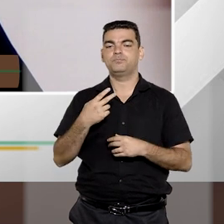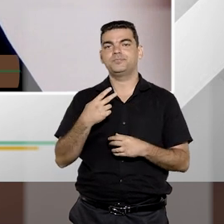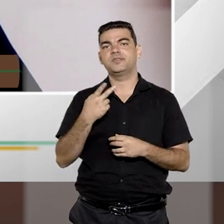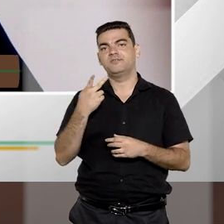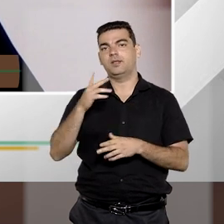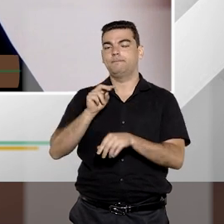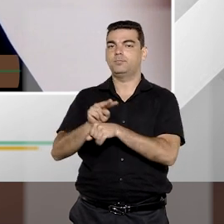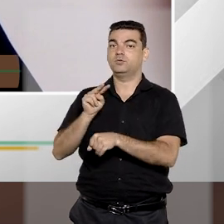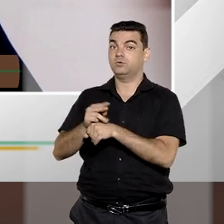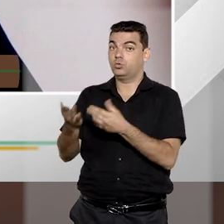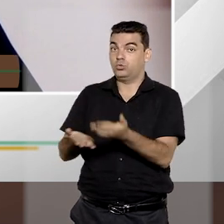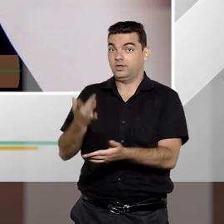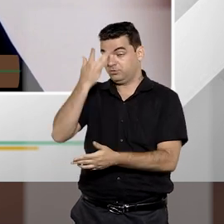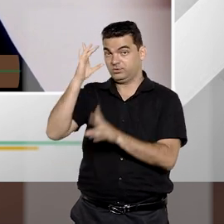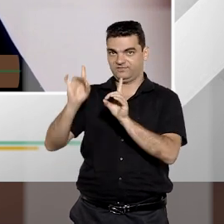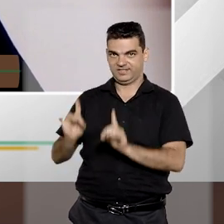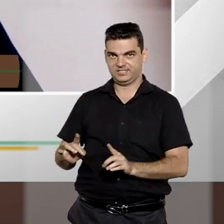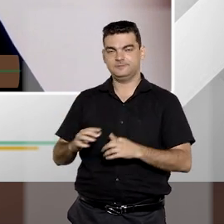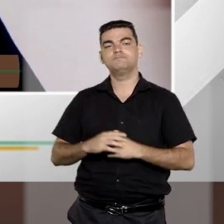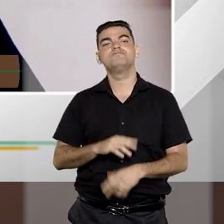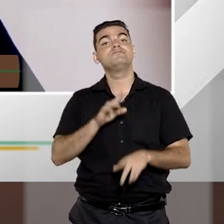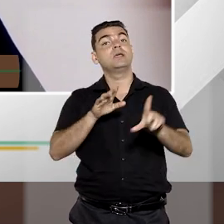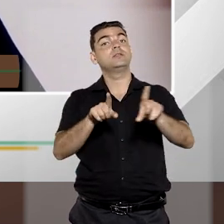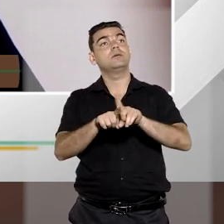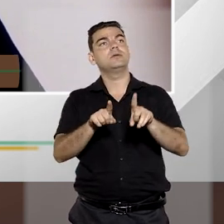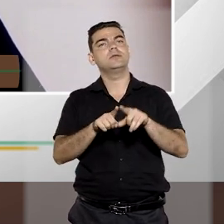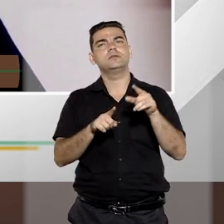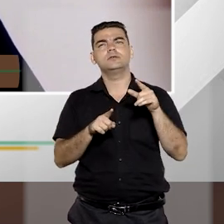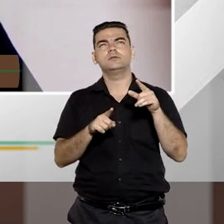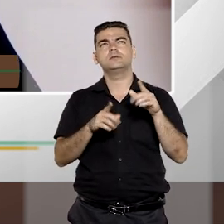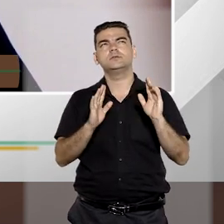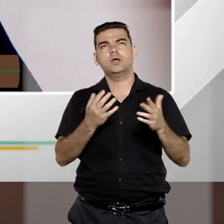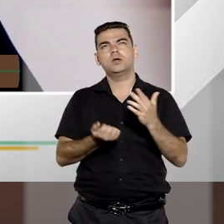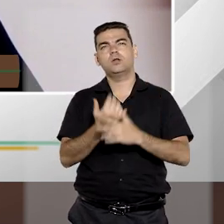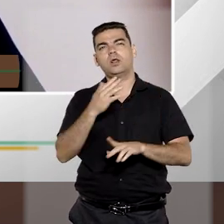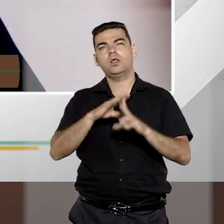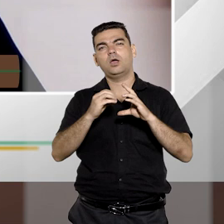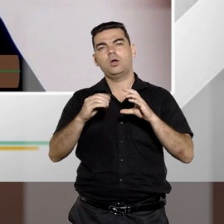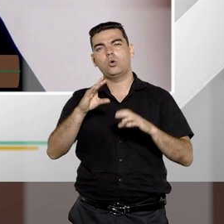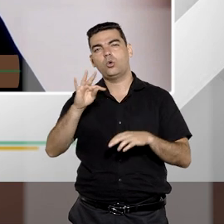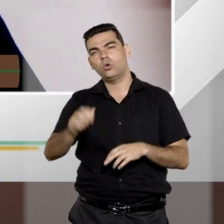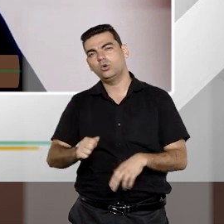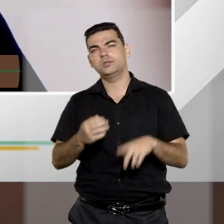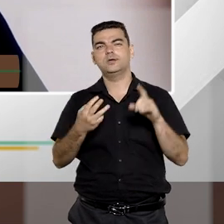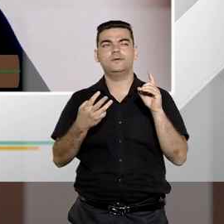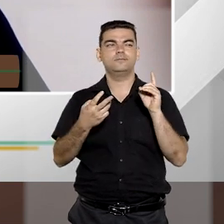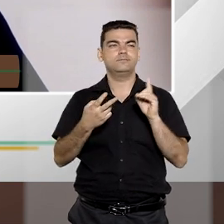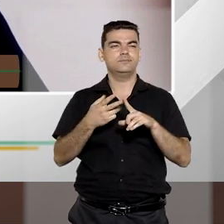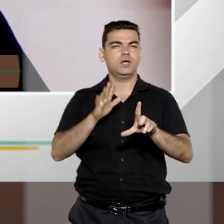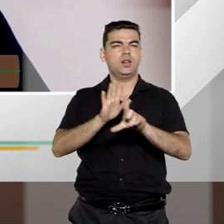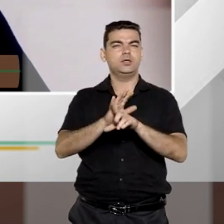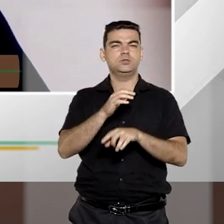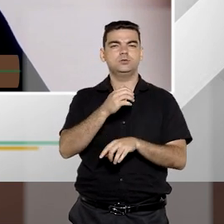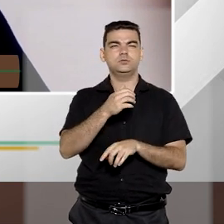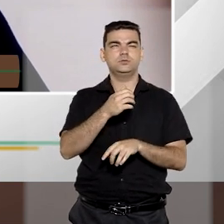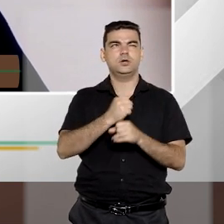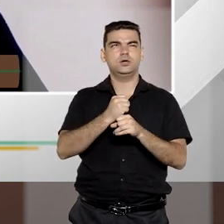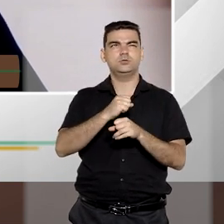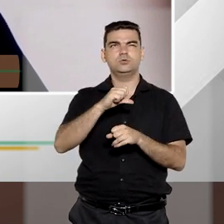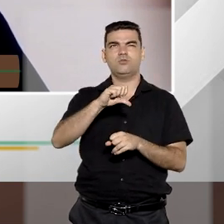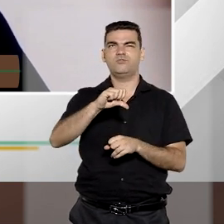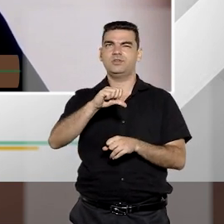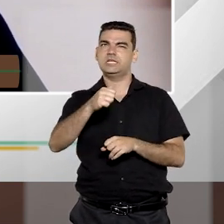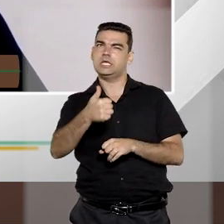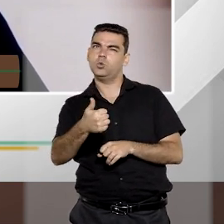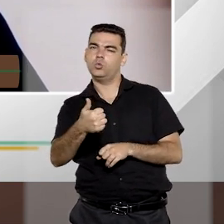ali da proteção das pessoas com deficiência, mas também nós tivemos ao longo dos anos a Lei de Cotas, que é uma lei de 1991, que na